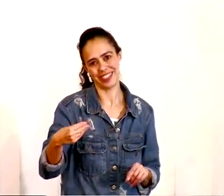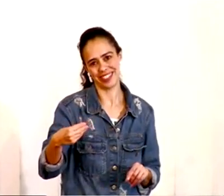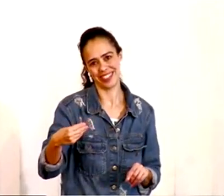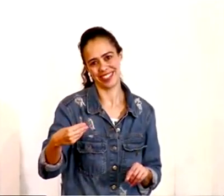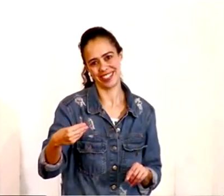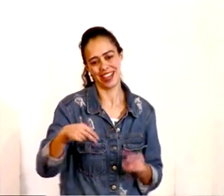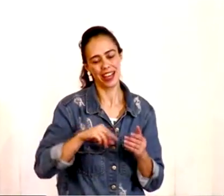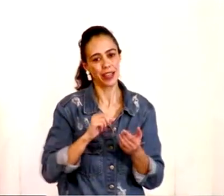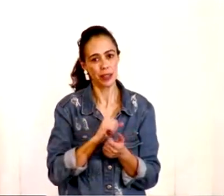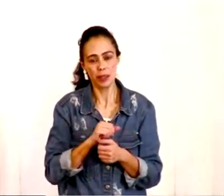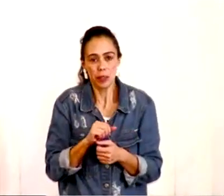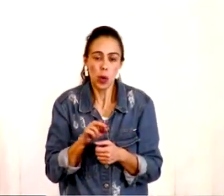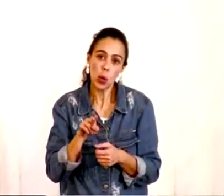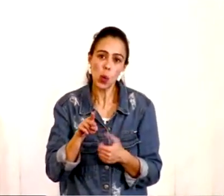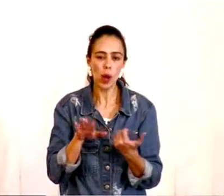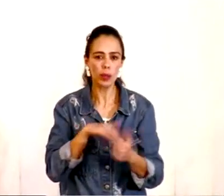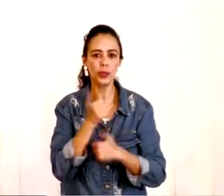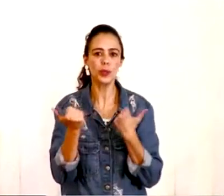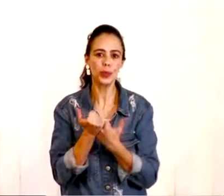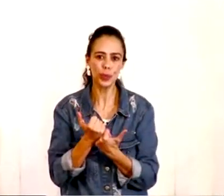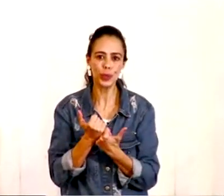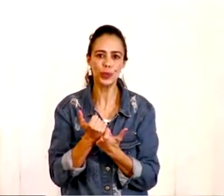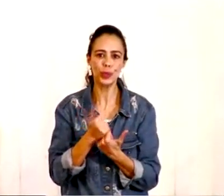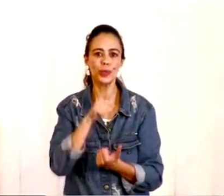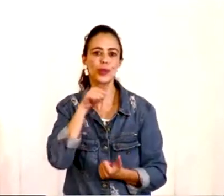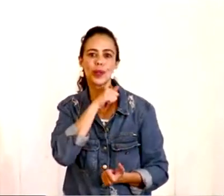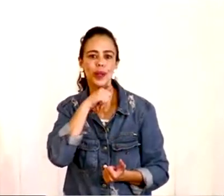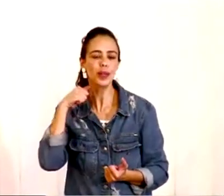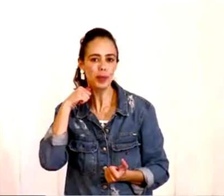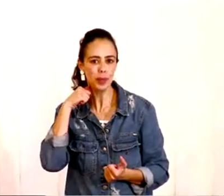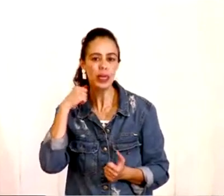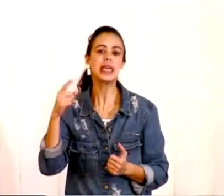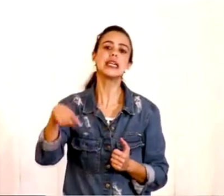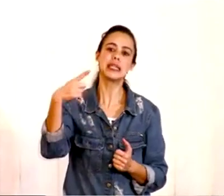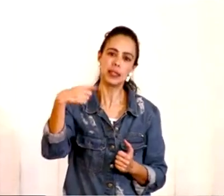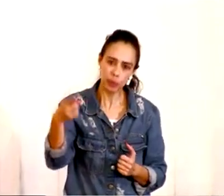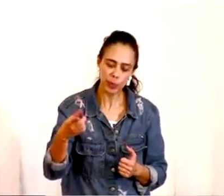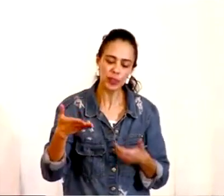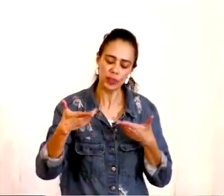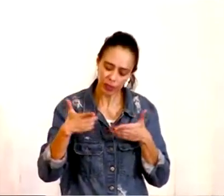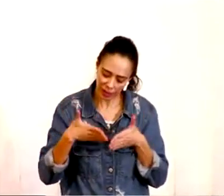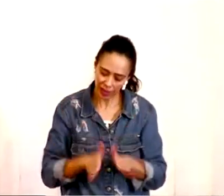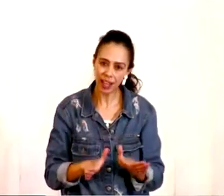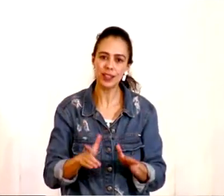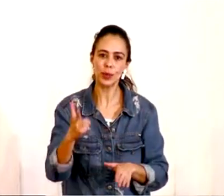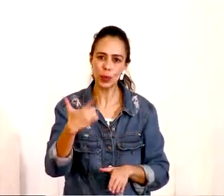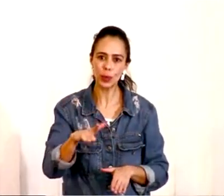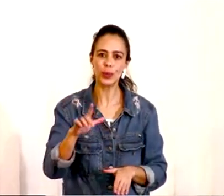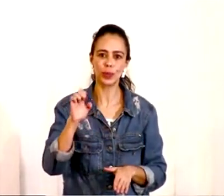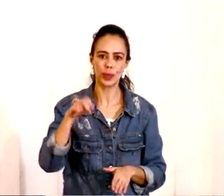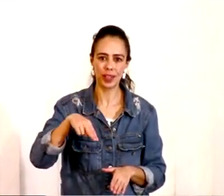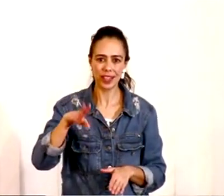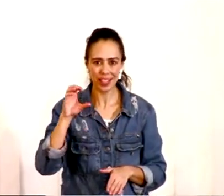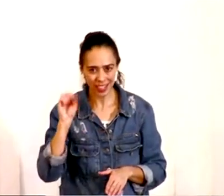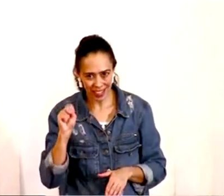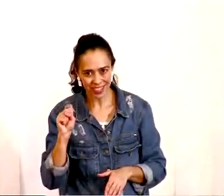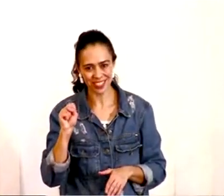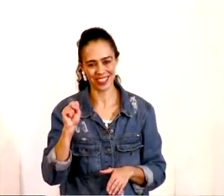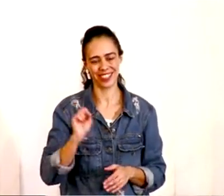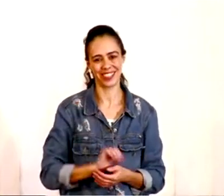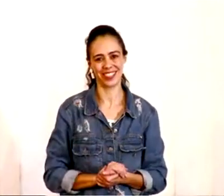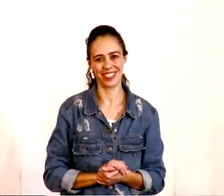A Sete nasceu-lhe também um filho, ao qual pôs o nome de Enos. Daí se começou a invocar o